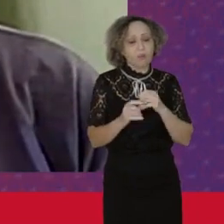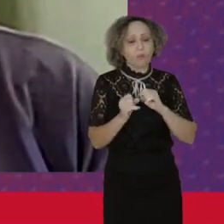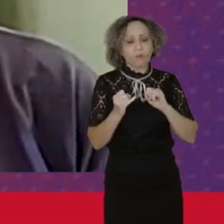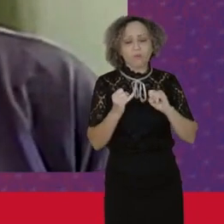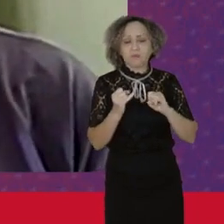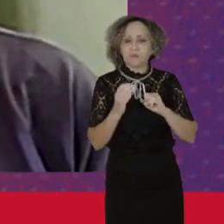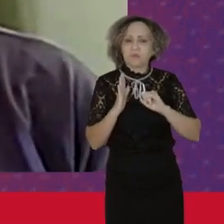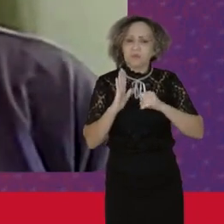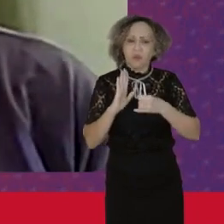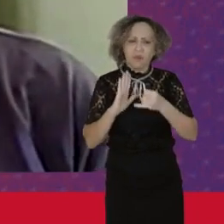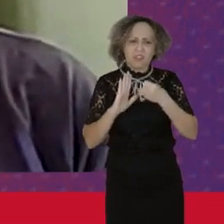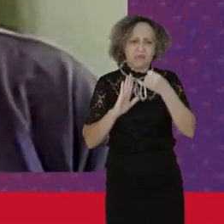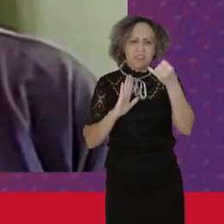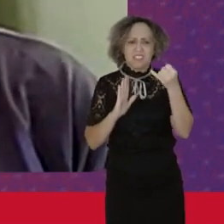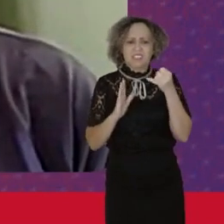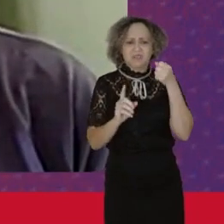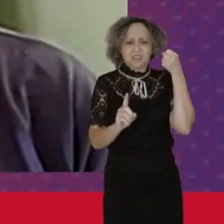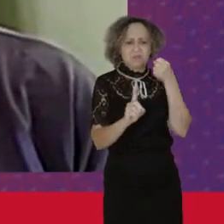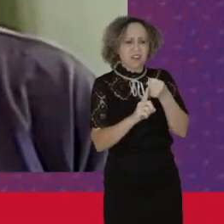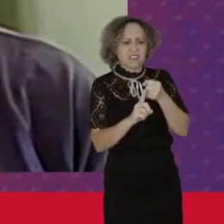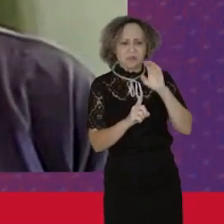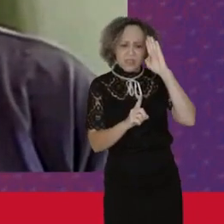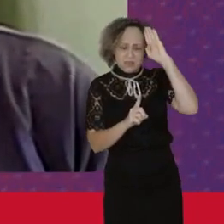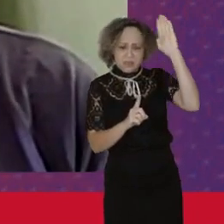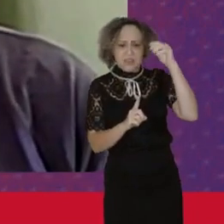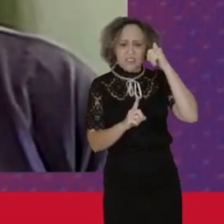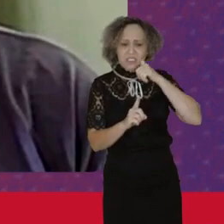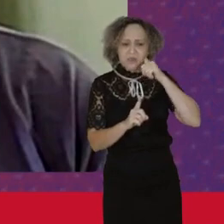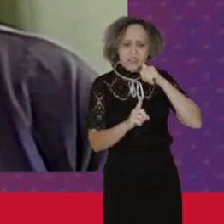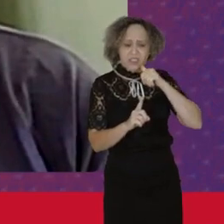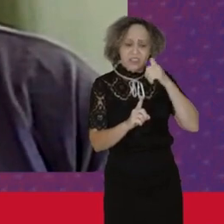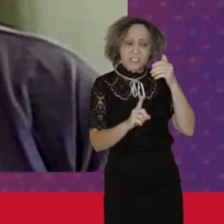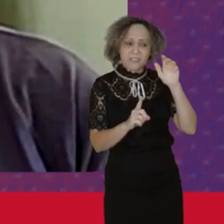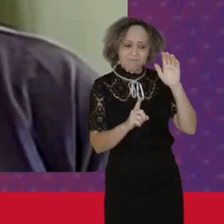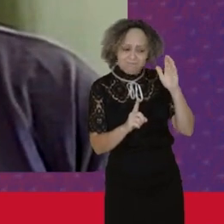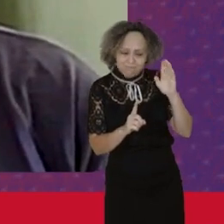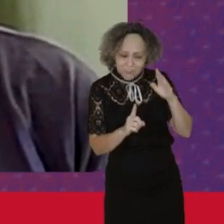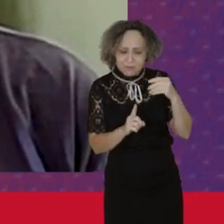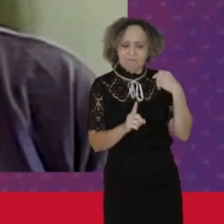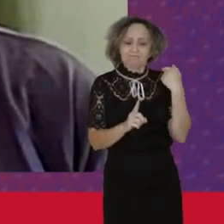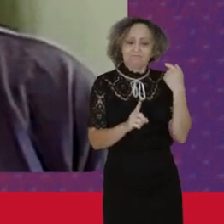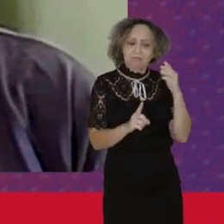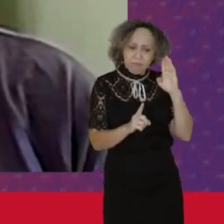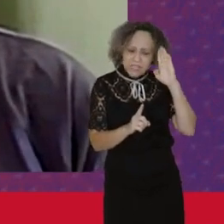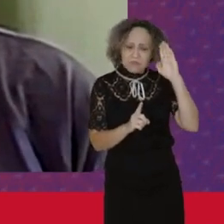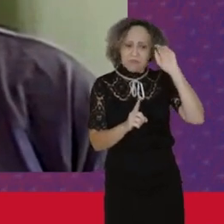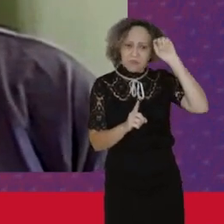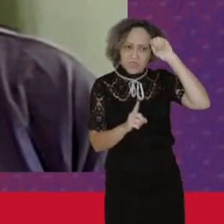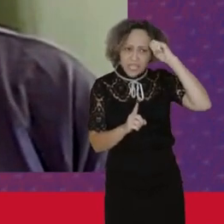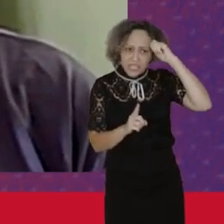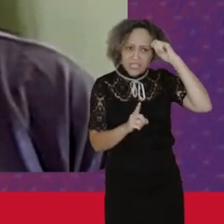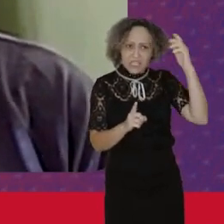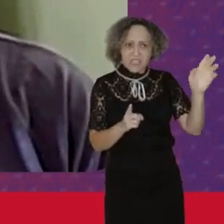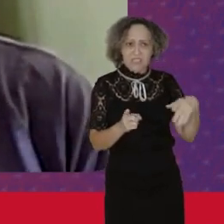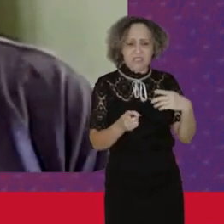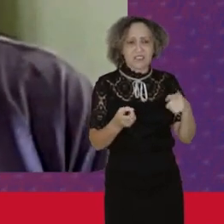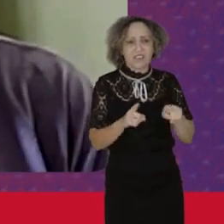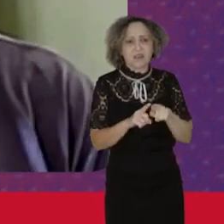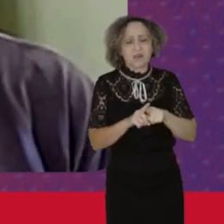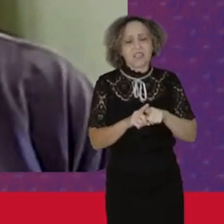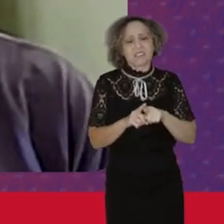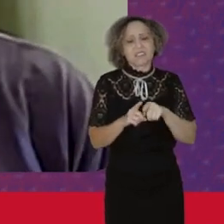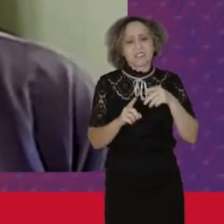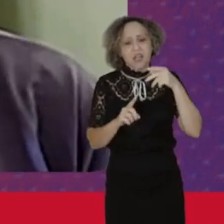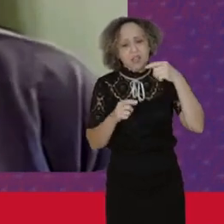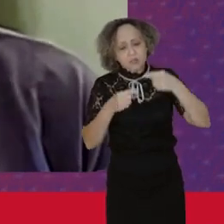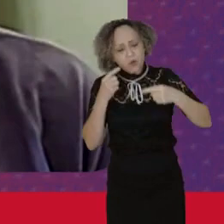sobretudo as mulheres negras, né, que foram as mais na perca de empregos, na perca das políticas